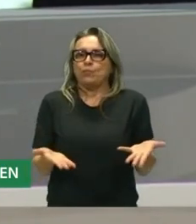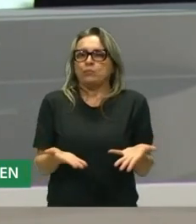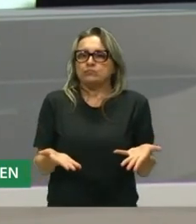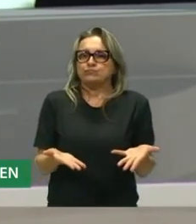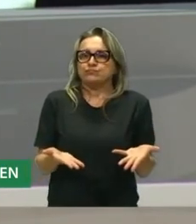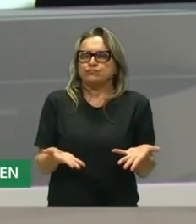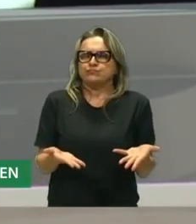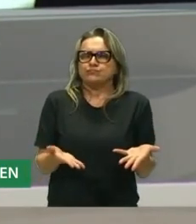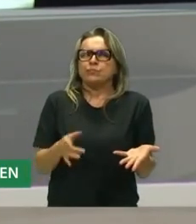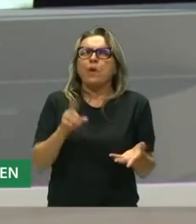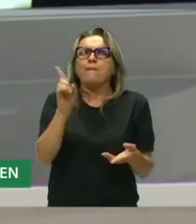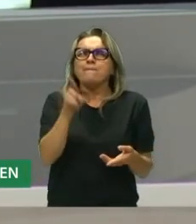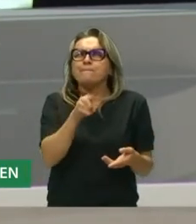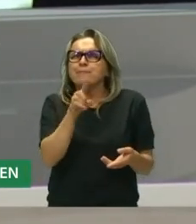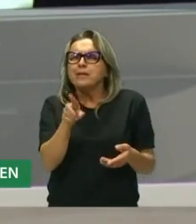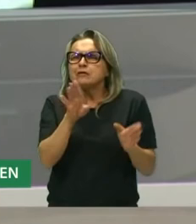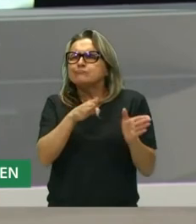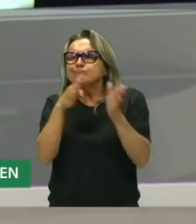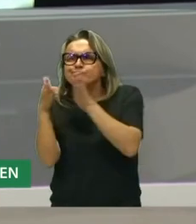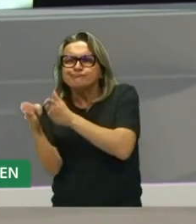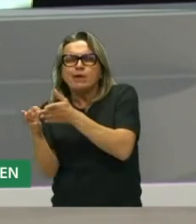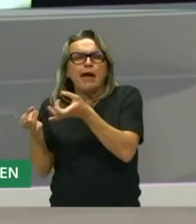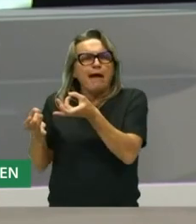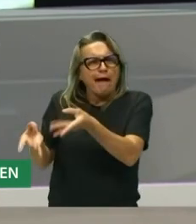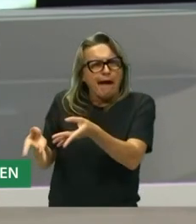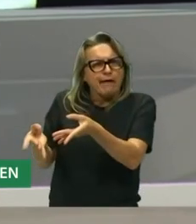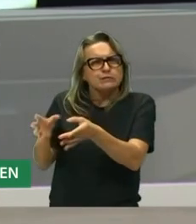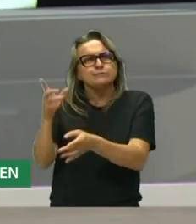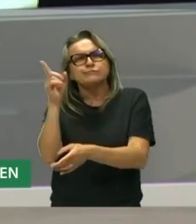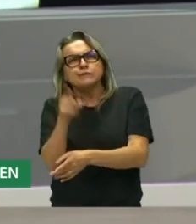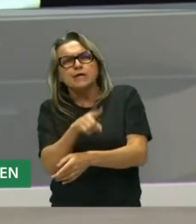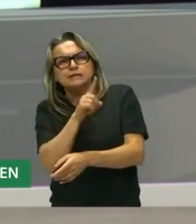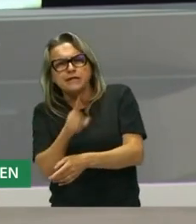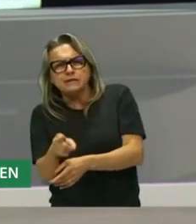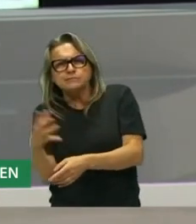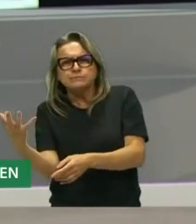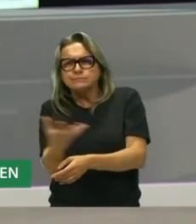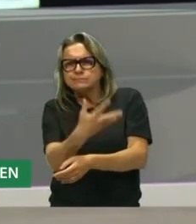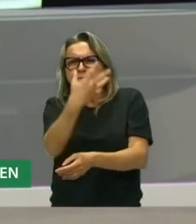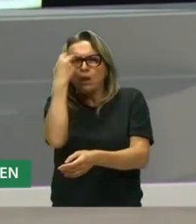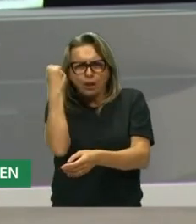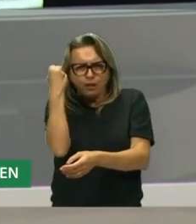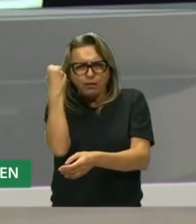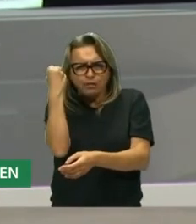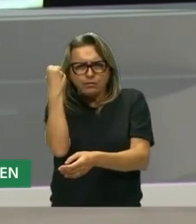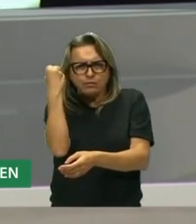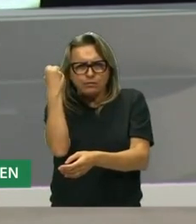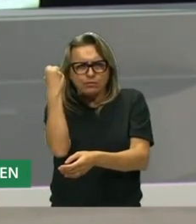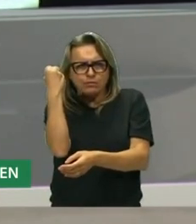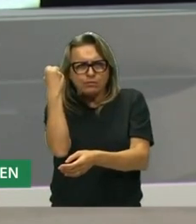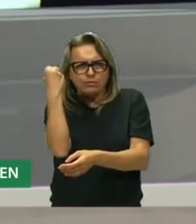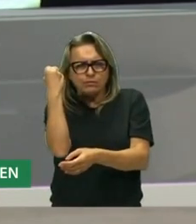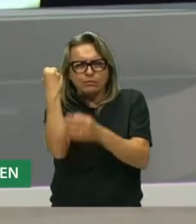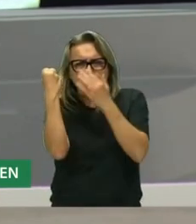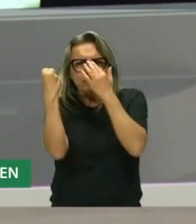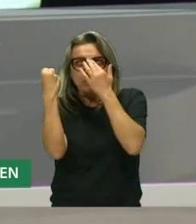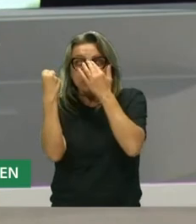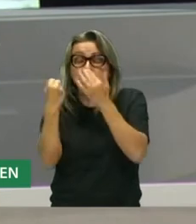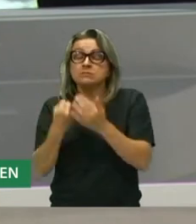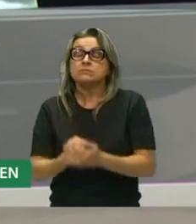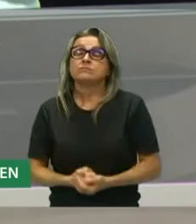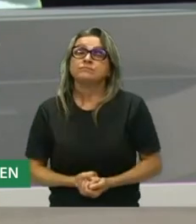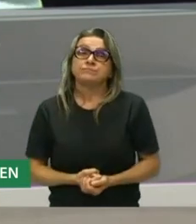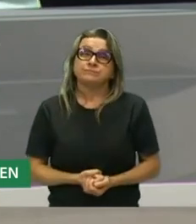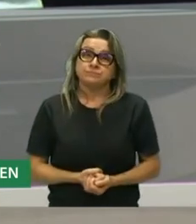versus receita versus gasto, e nós fazemos aqui tudo cara de paisagem, porque eu não tenho